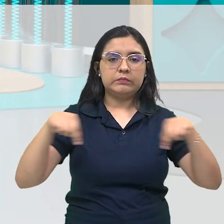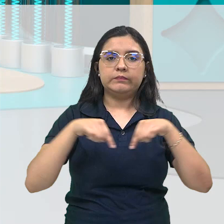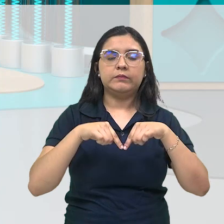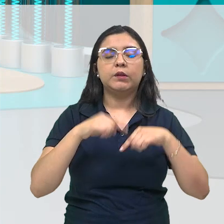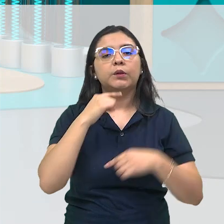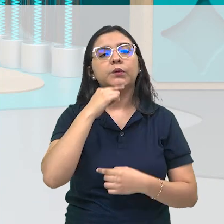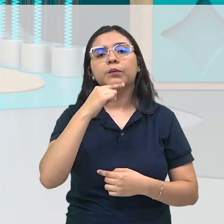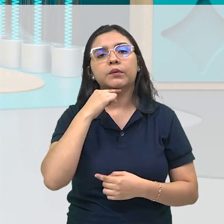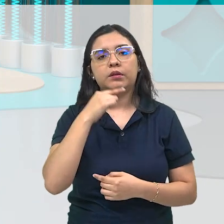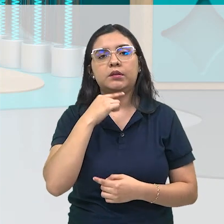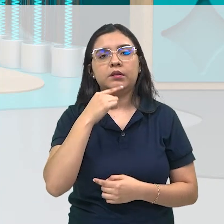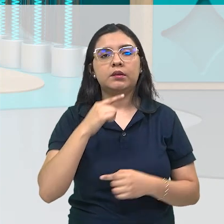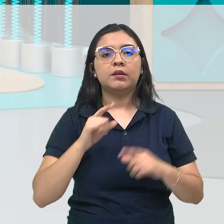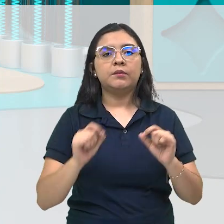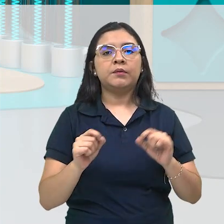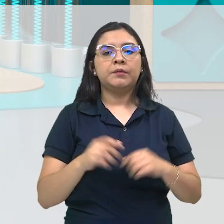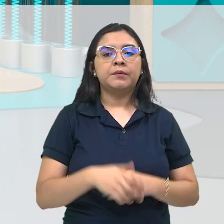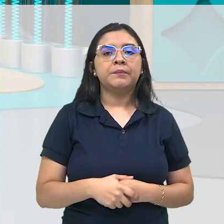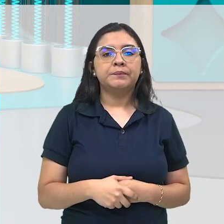não tem como.